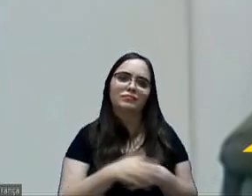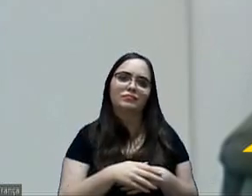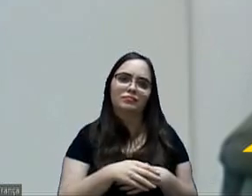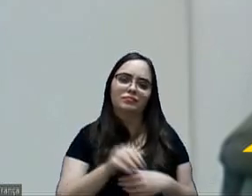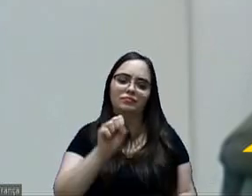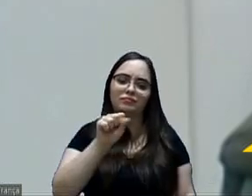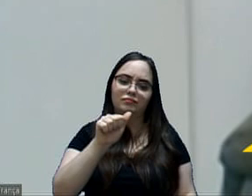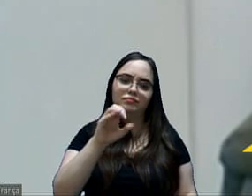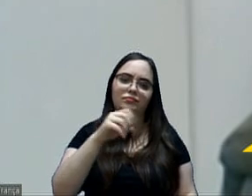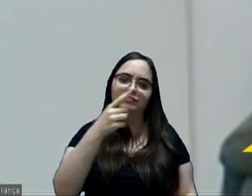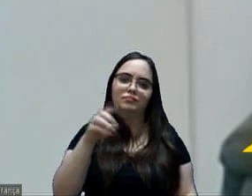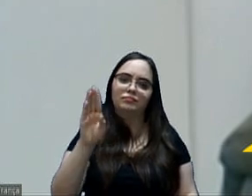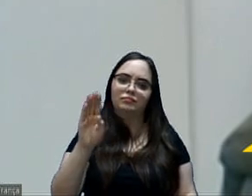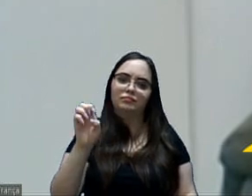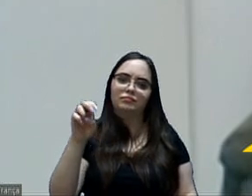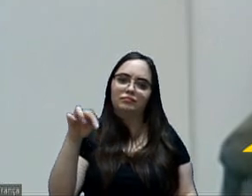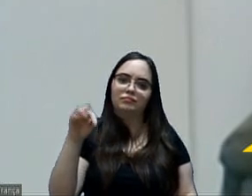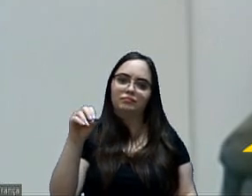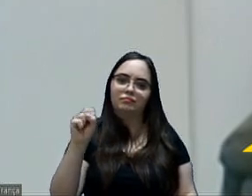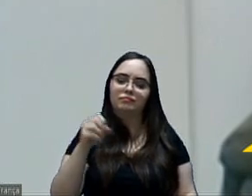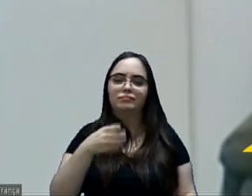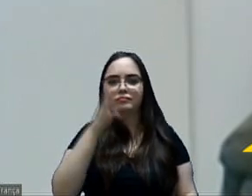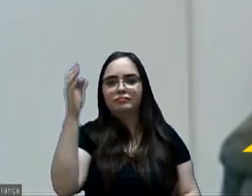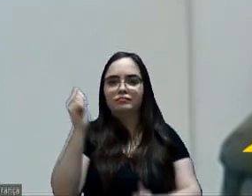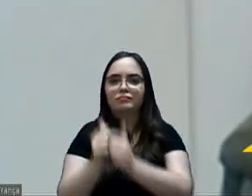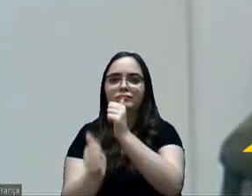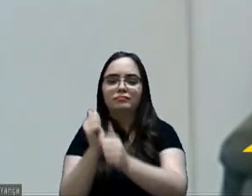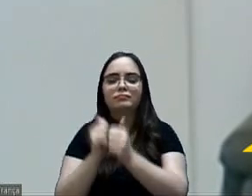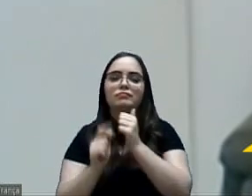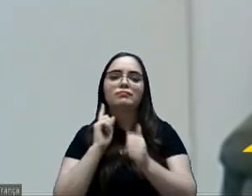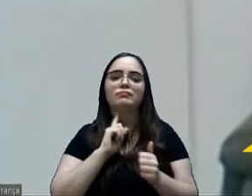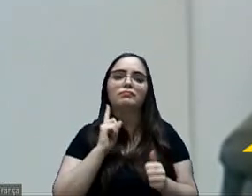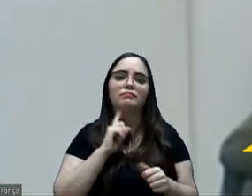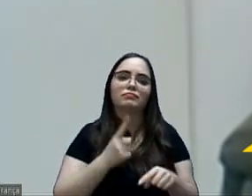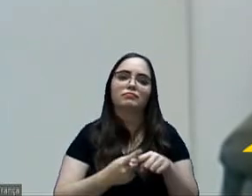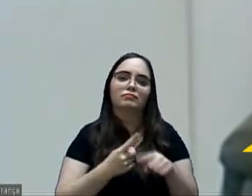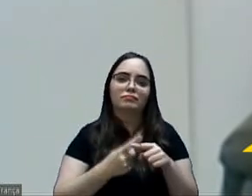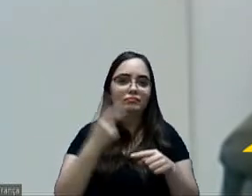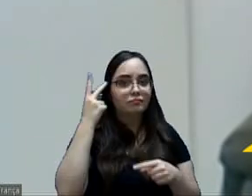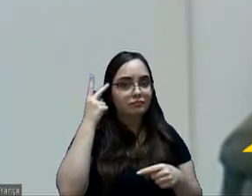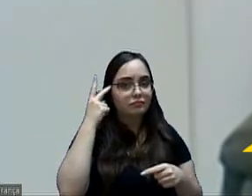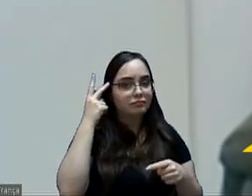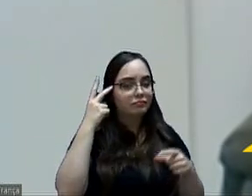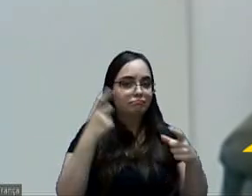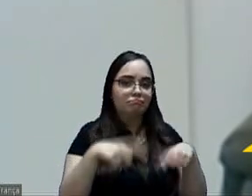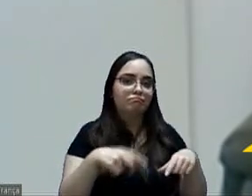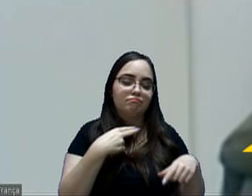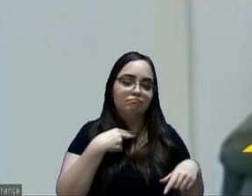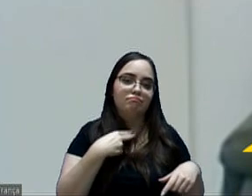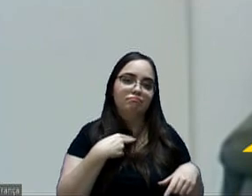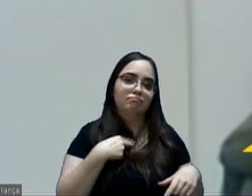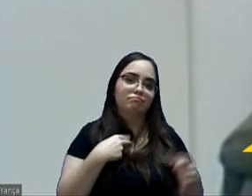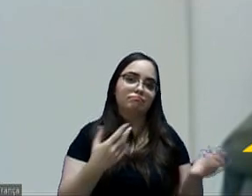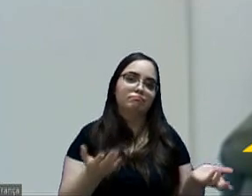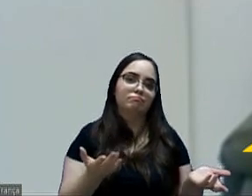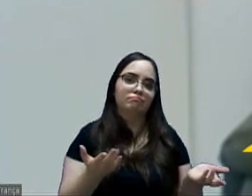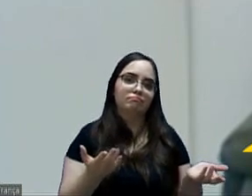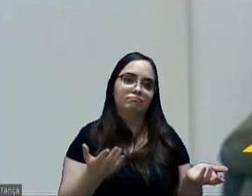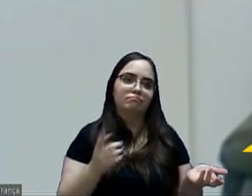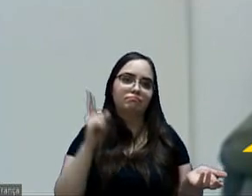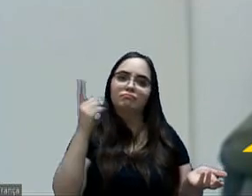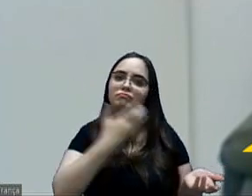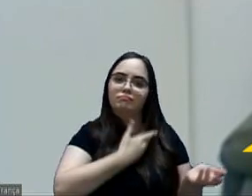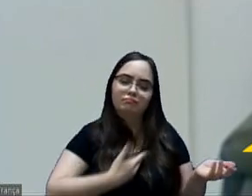Bento e o Palmeiras ir jogar lá em Minas Gerais para burlar, porque o Estado de São Paulo não pode. Tem coisa mais vergonhosa que isso, ainda bem que o governo lá